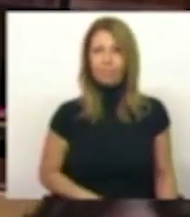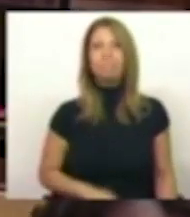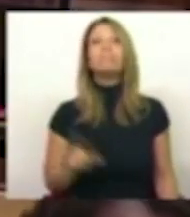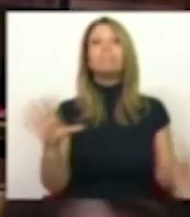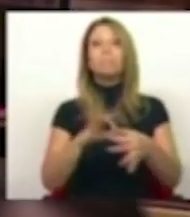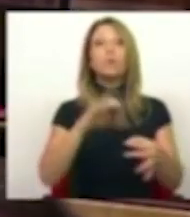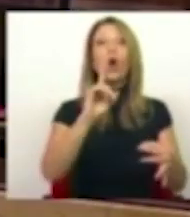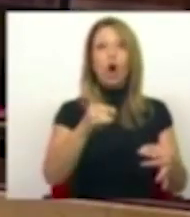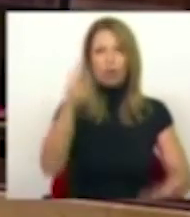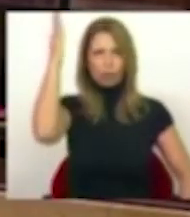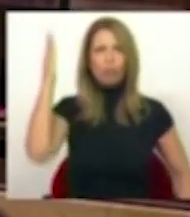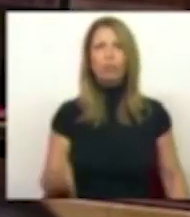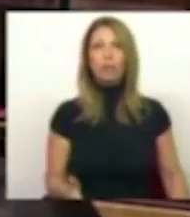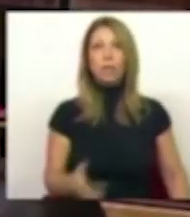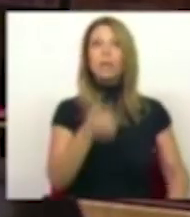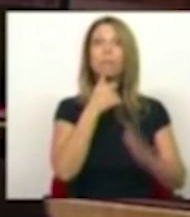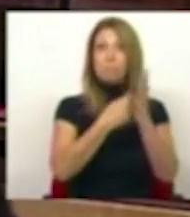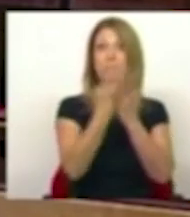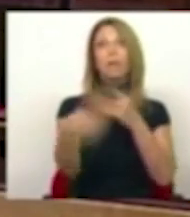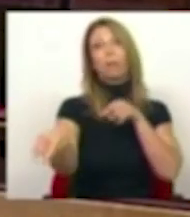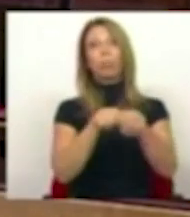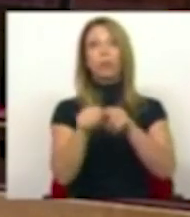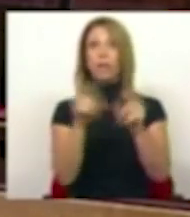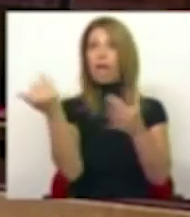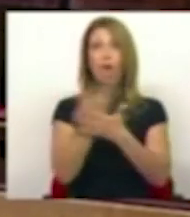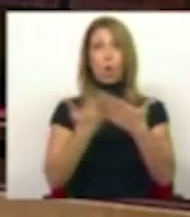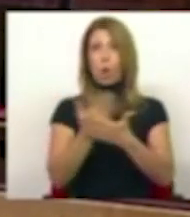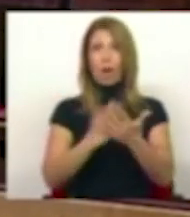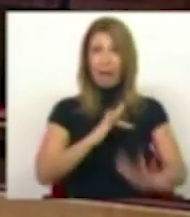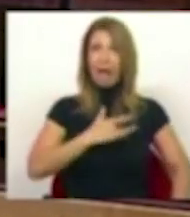justiça e uma medida de política económica. Não é amor.